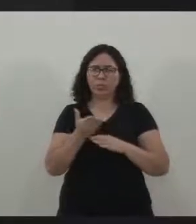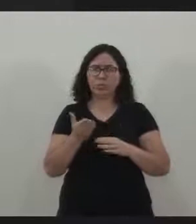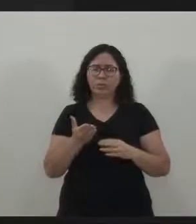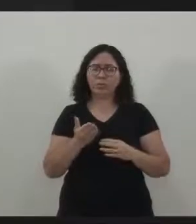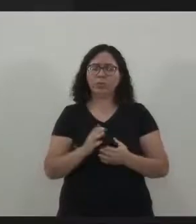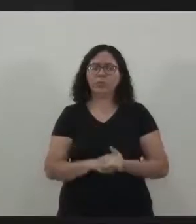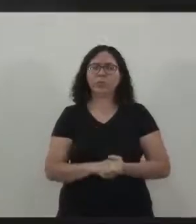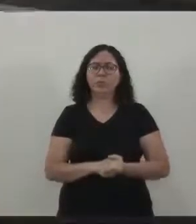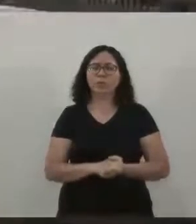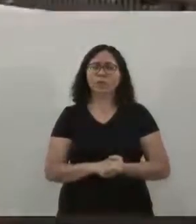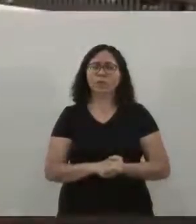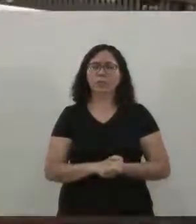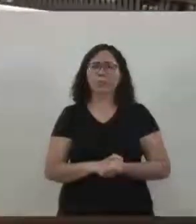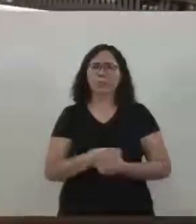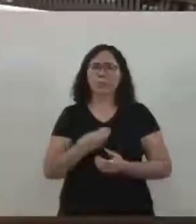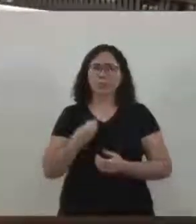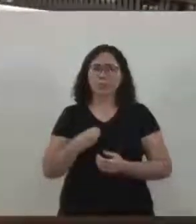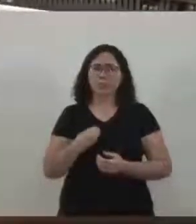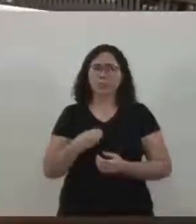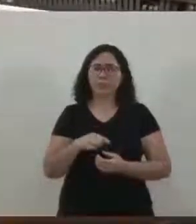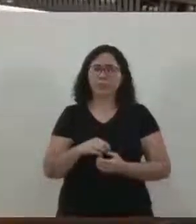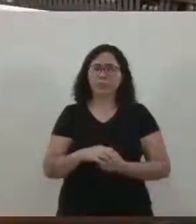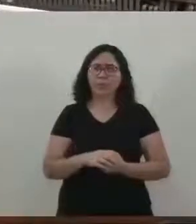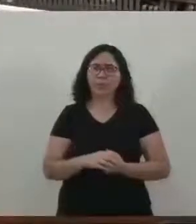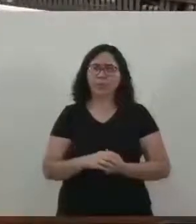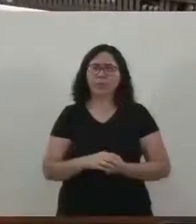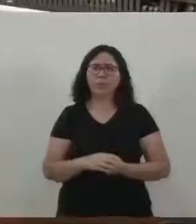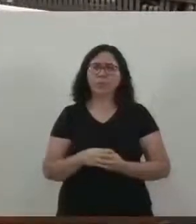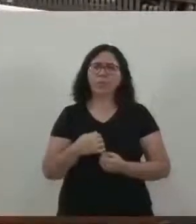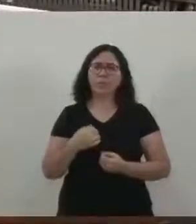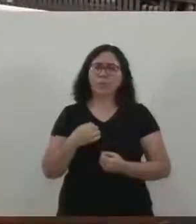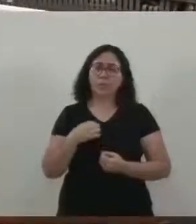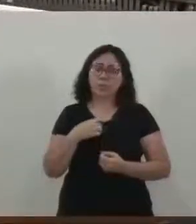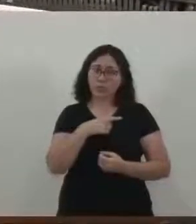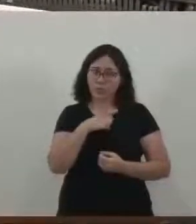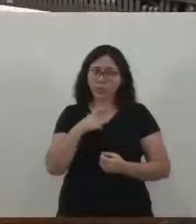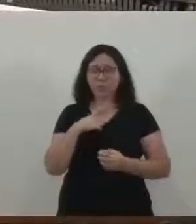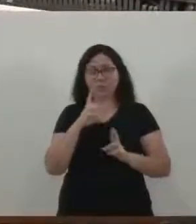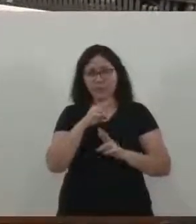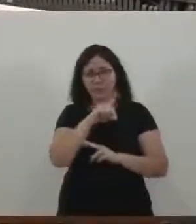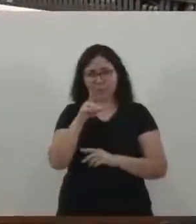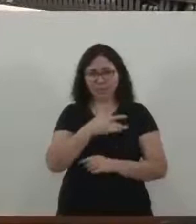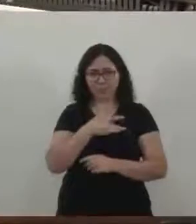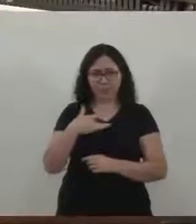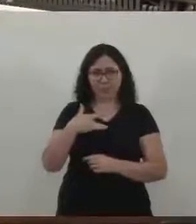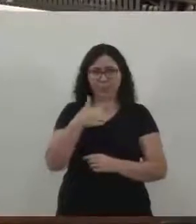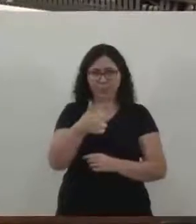a todos os internautas, a todos os presentes aqui, e espero que todos estejam bem.